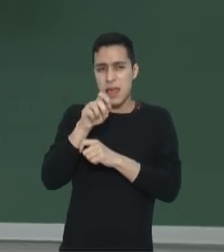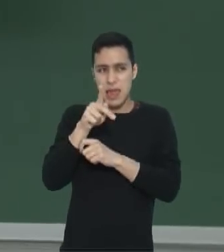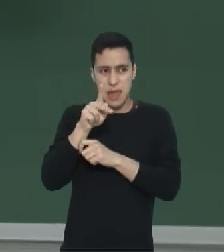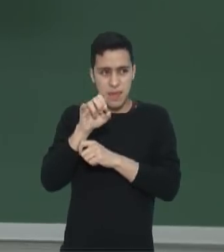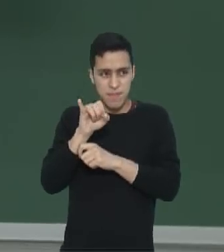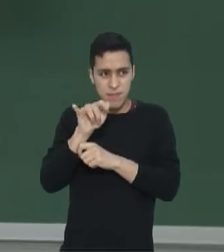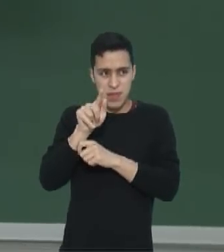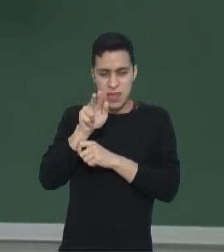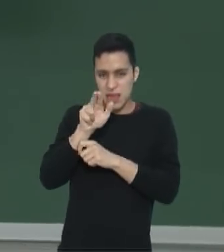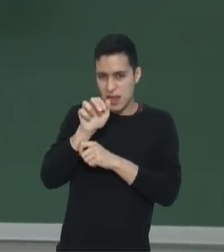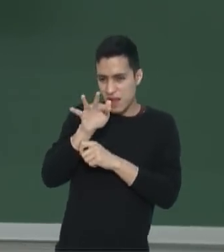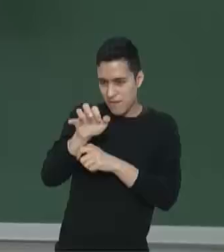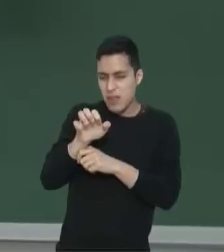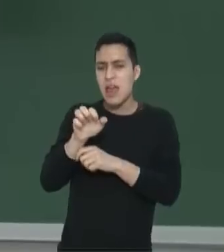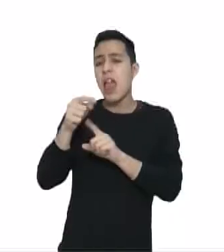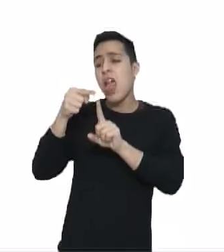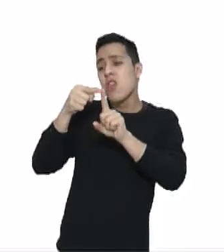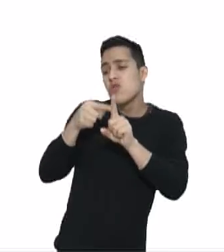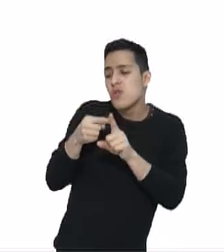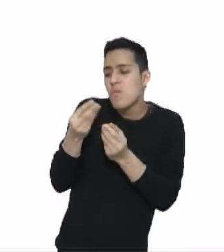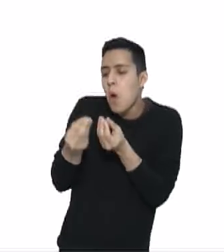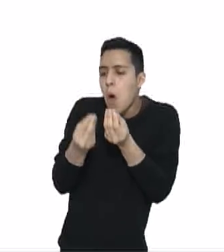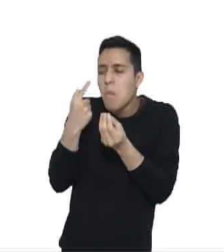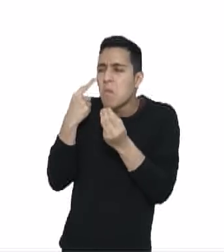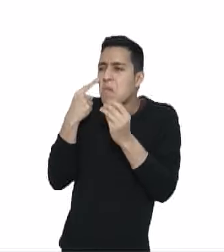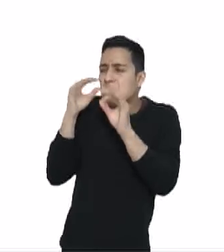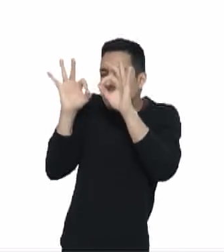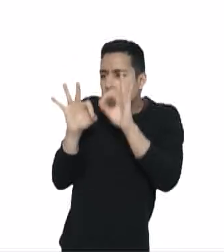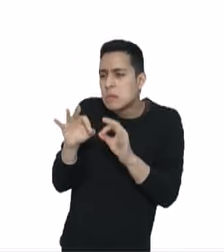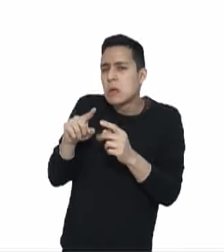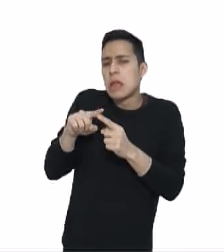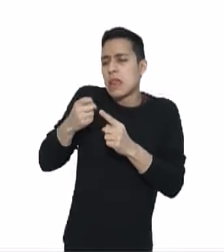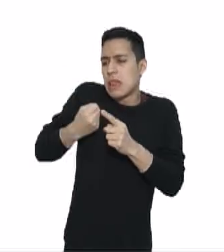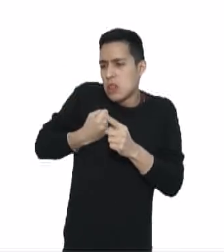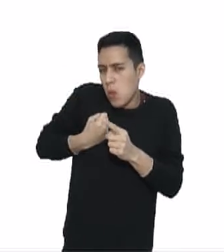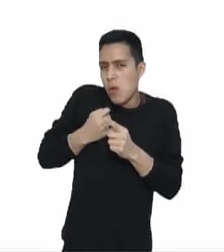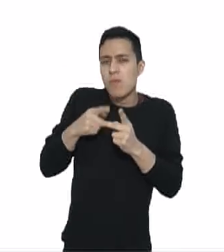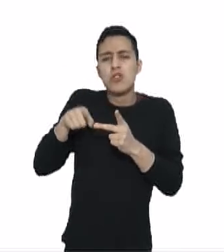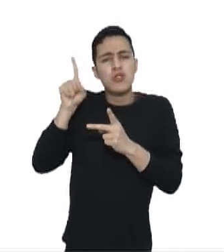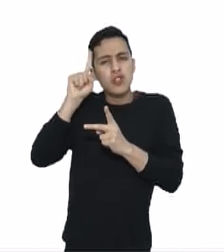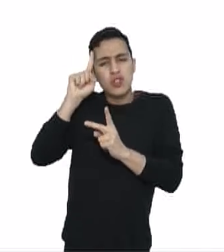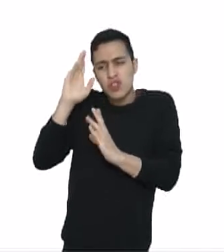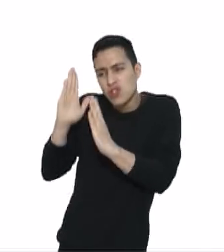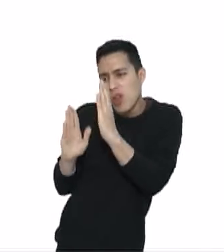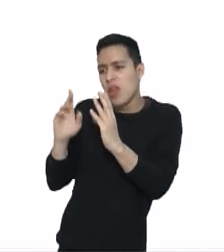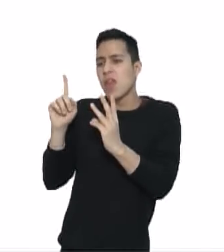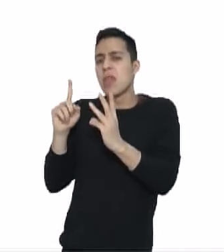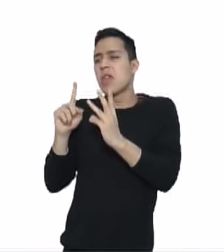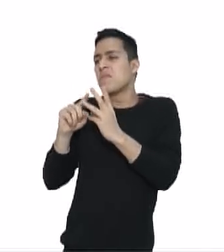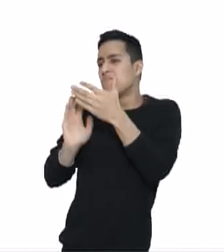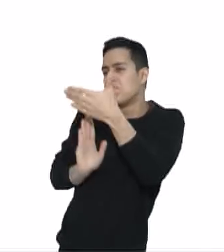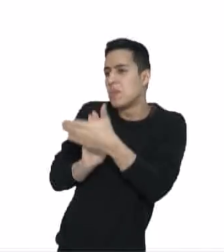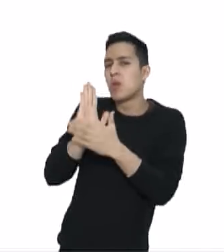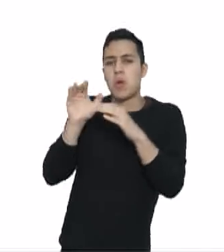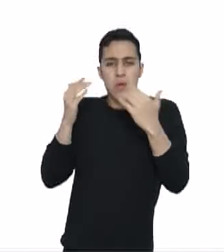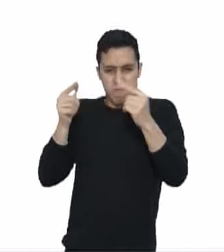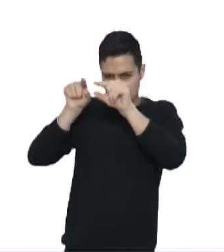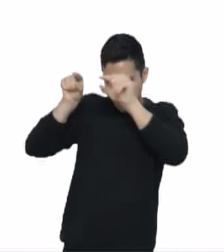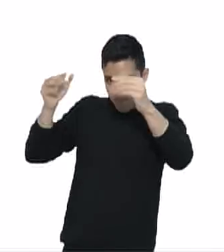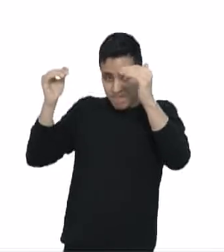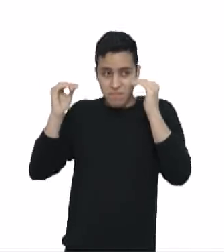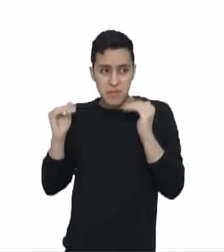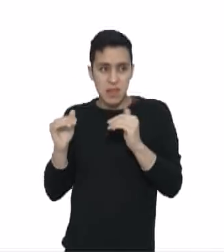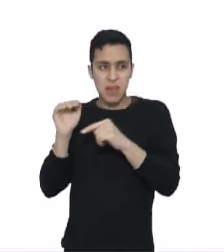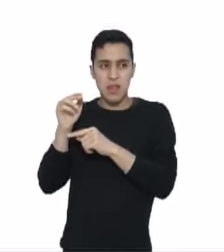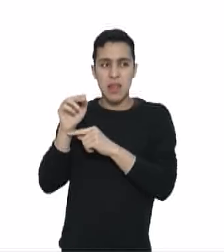epígrafe, indica o tipo de composição, o número que ela recebe e a data em que foi sancionada. Depois nós